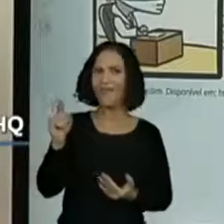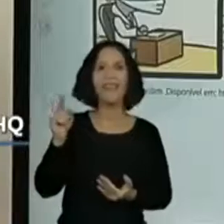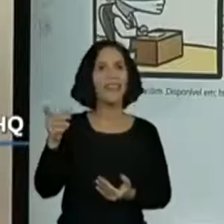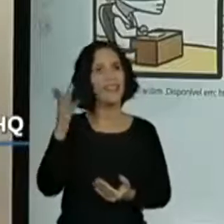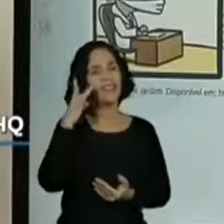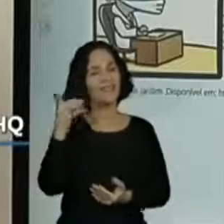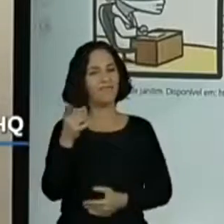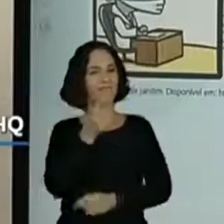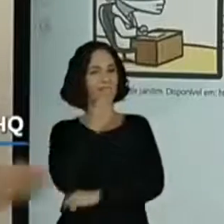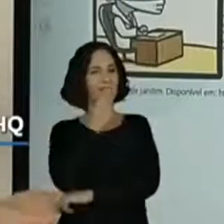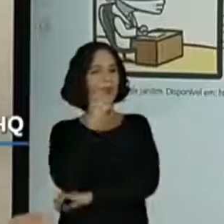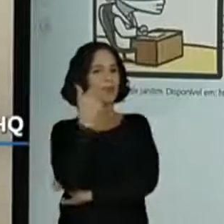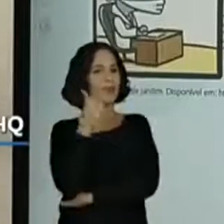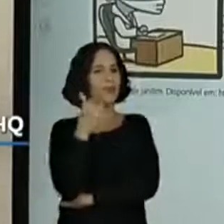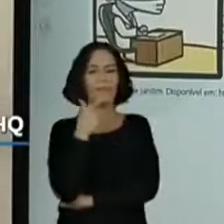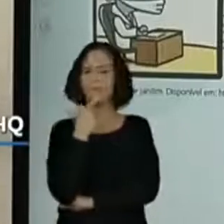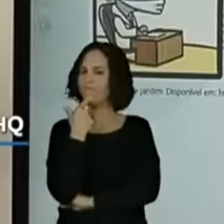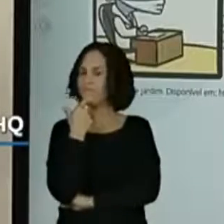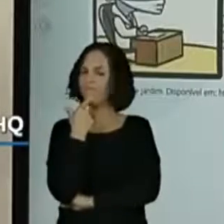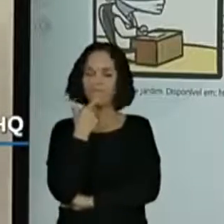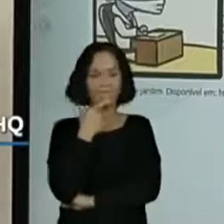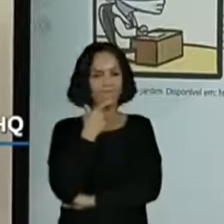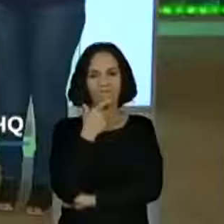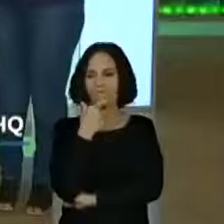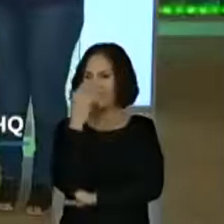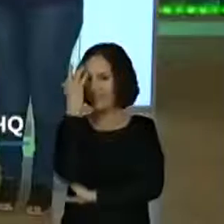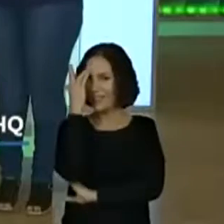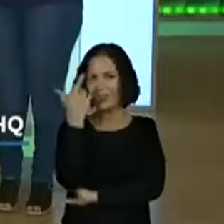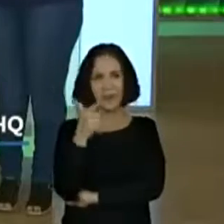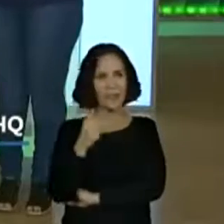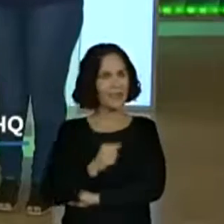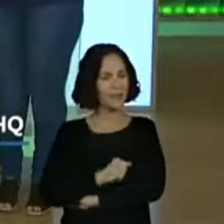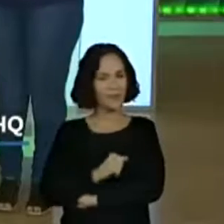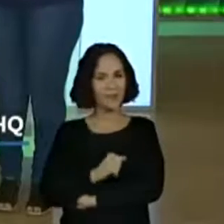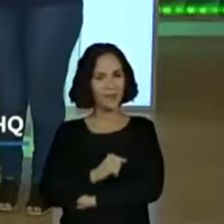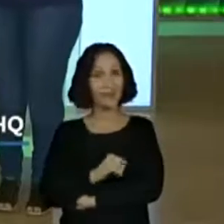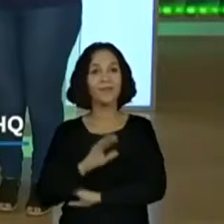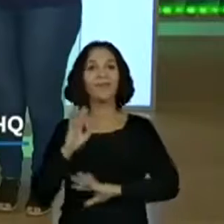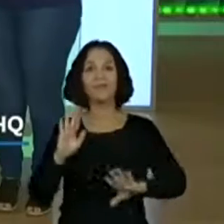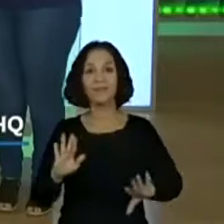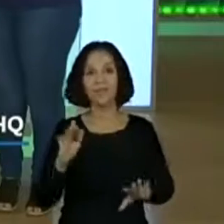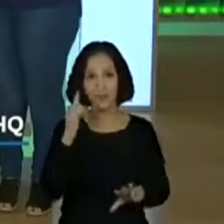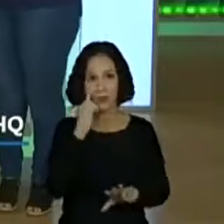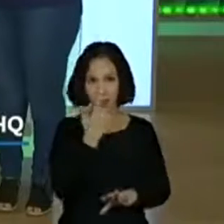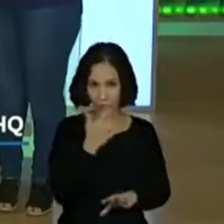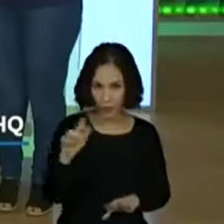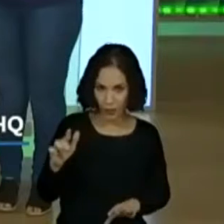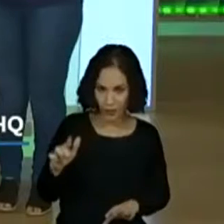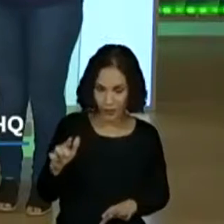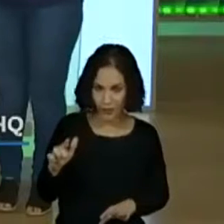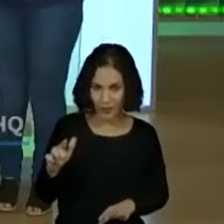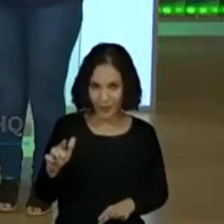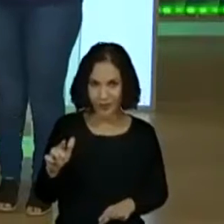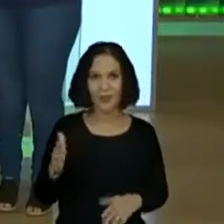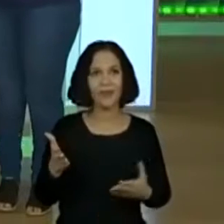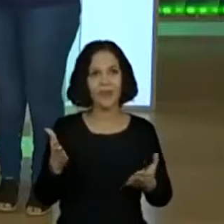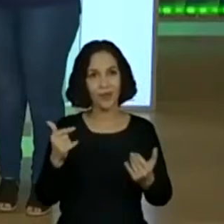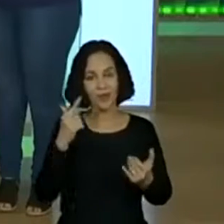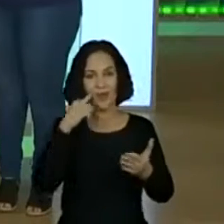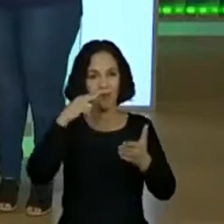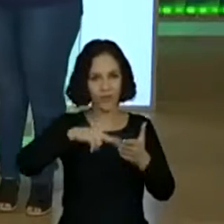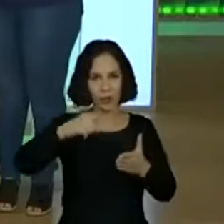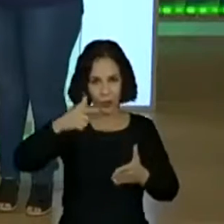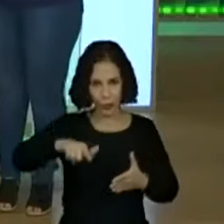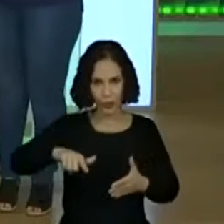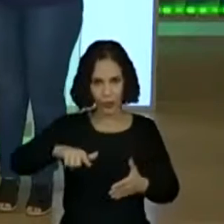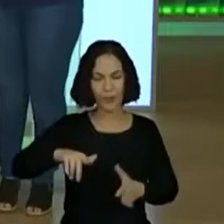formigamento, esse doutor não tem remédio. Isso, esse remédio não tem. Acho que a gente pode ler agora mais